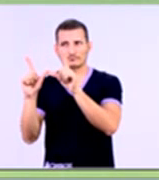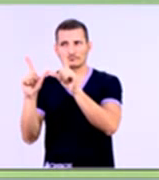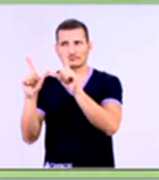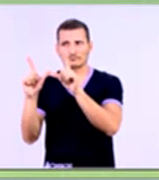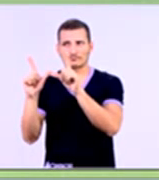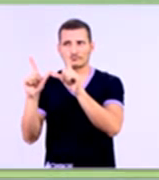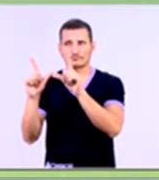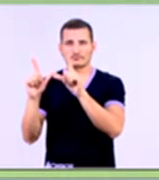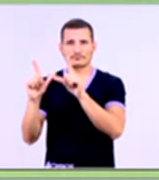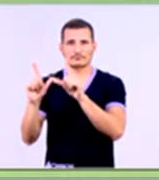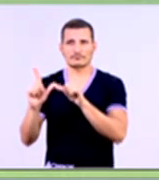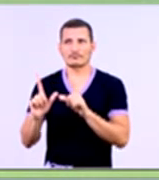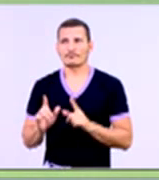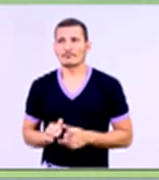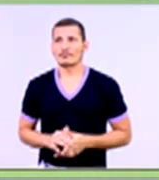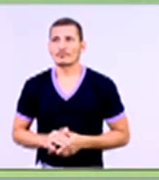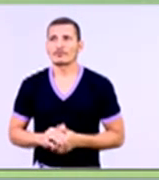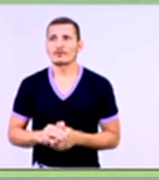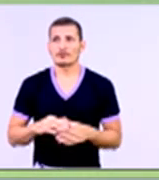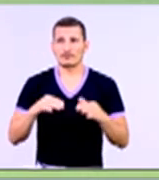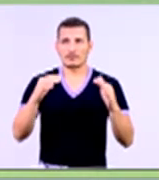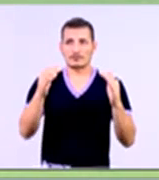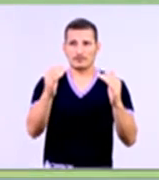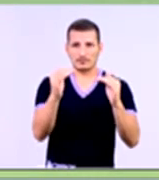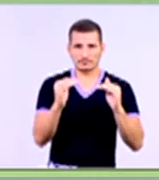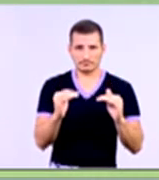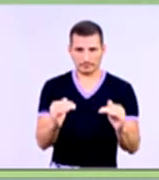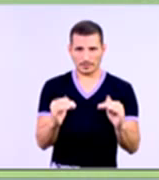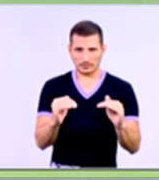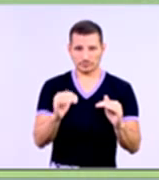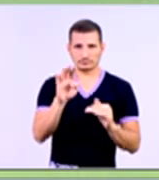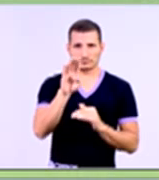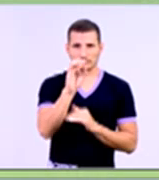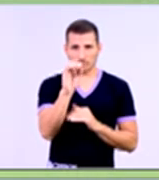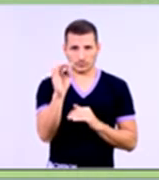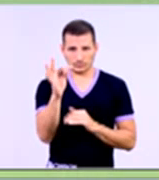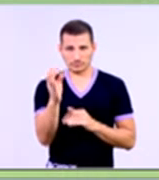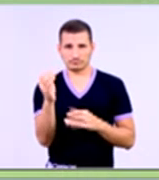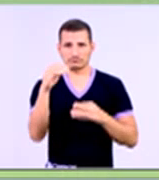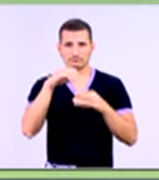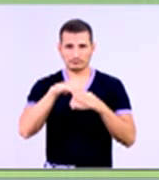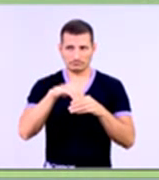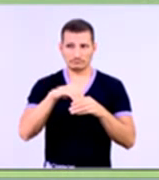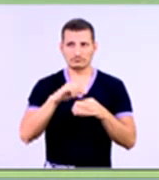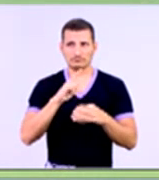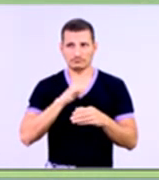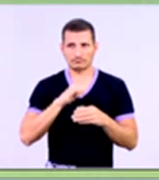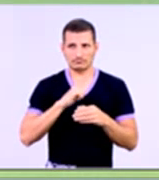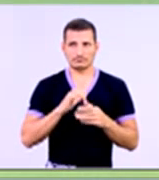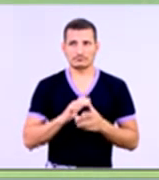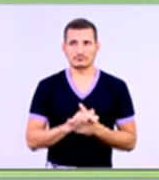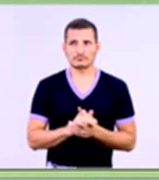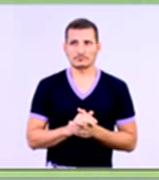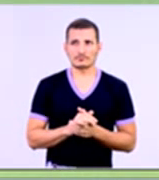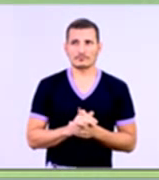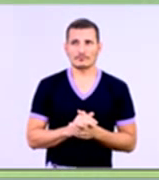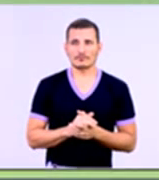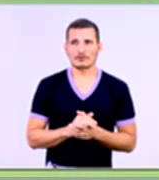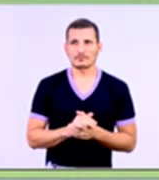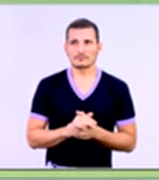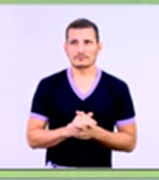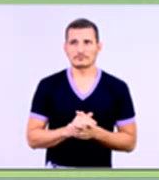HTML puro. Já embaixo, com o Bootstrap, adicionando simplesmente a